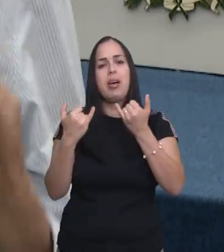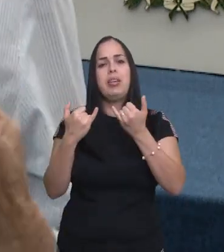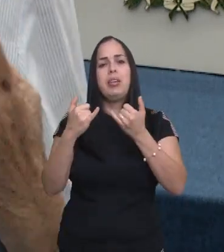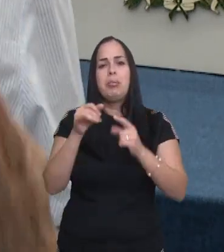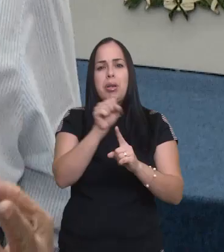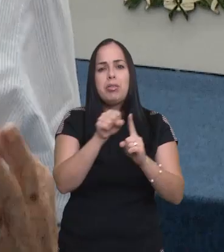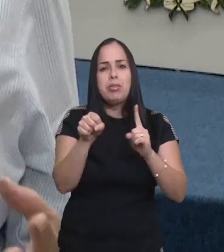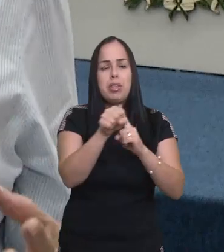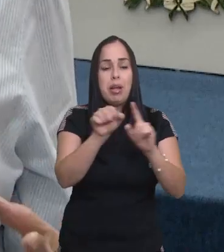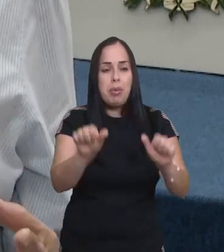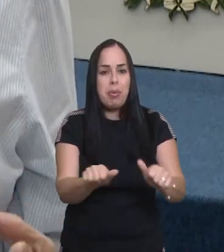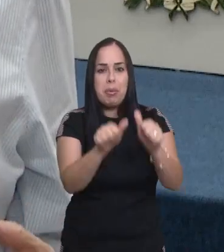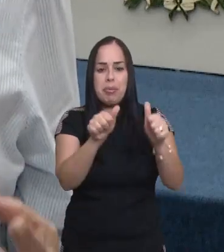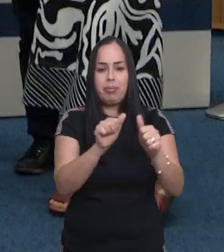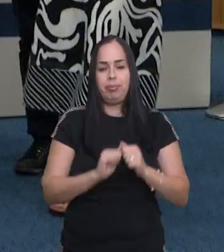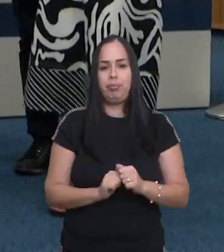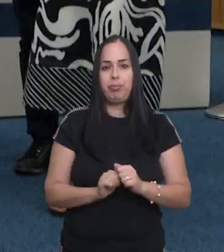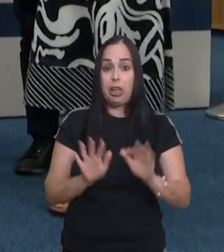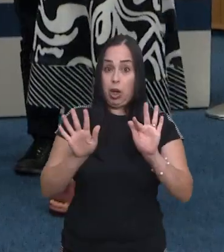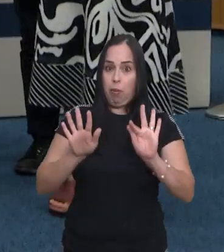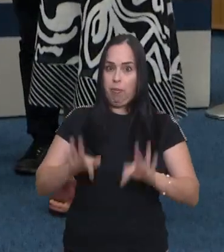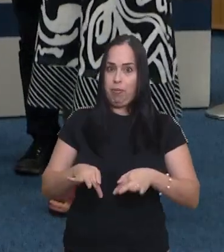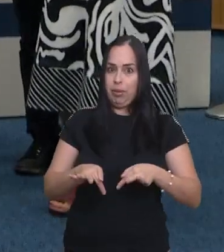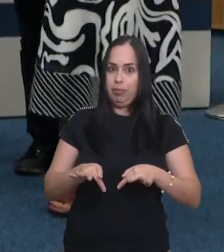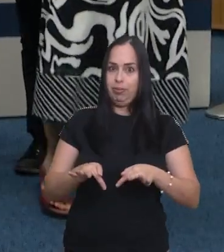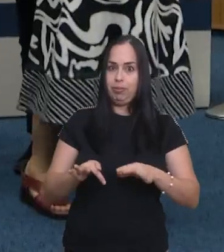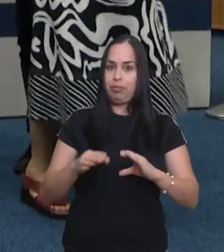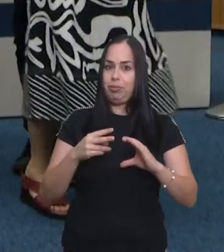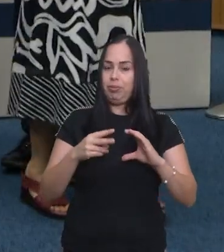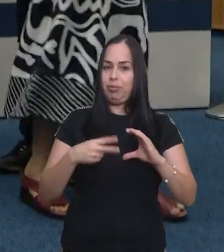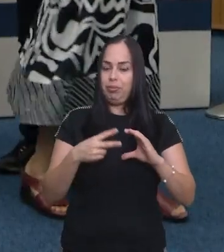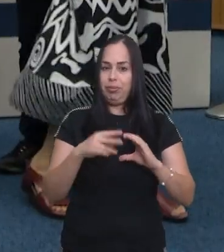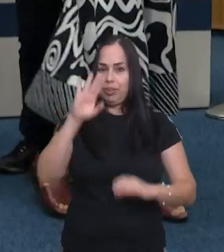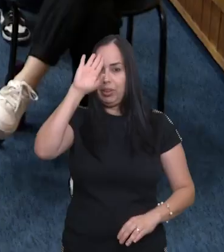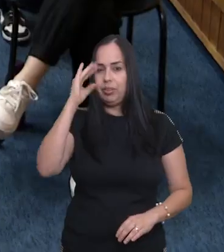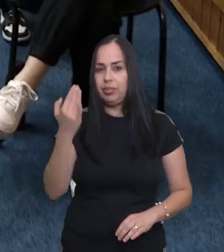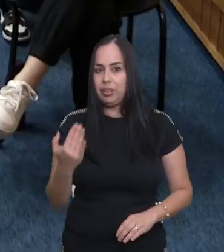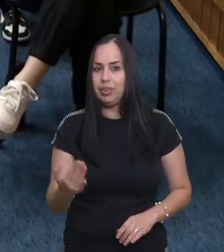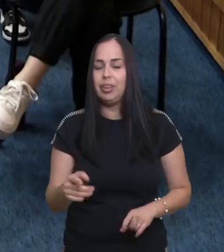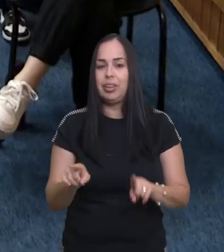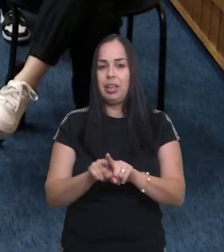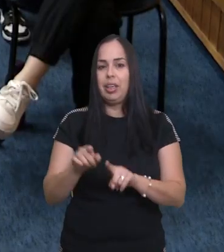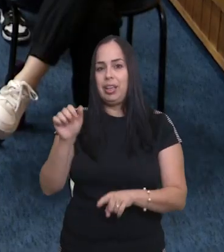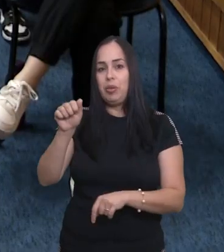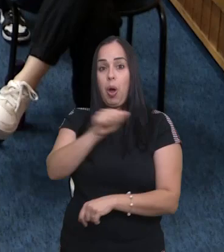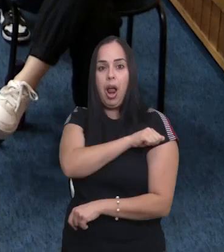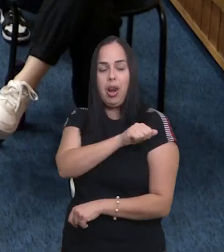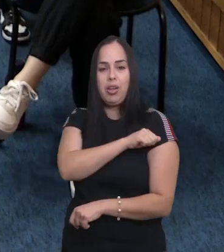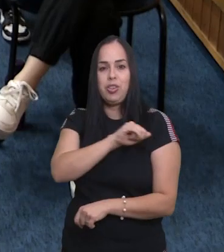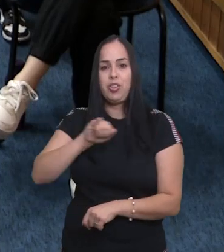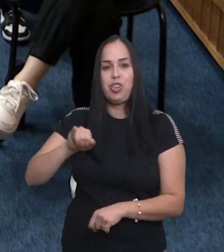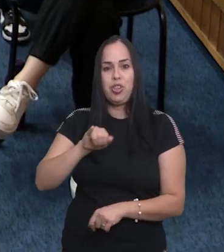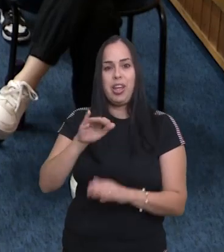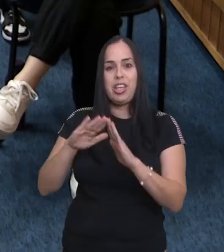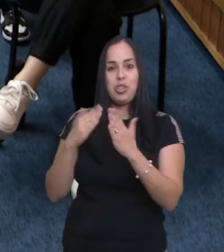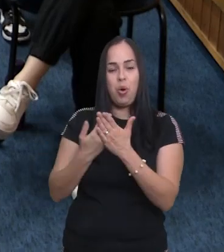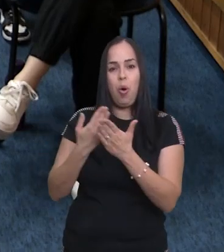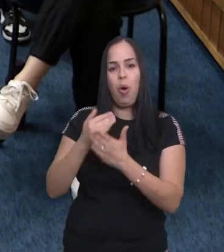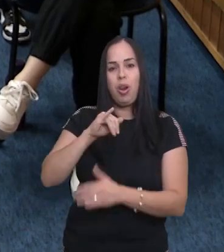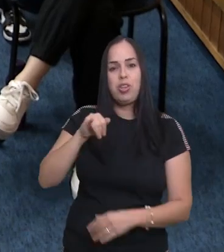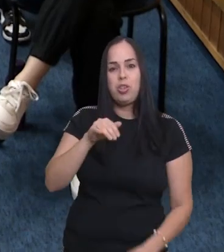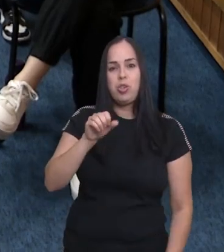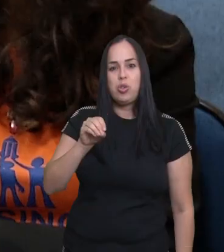para fazer uma sociedade melhor. No fim do evento, a Câmara Municipal homenageou os alunos da Escola Estadual Joaquim de